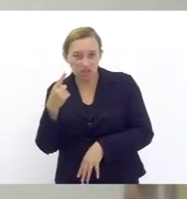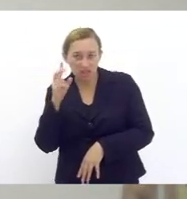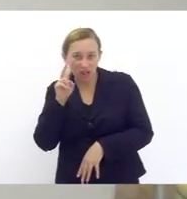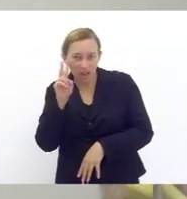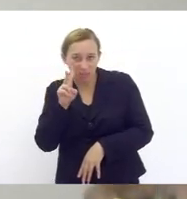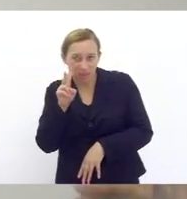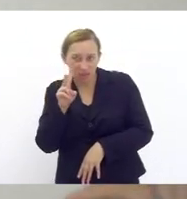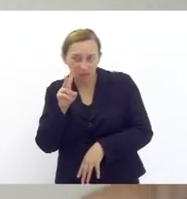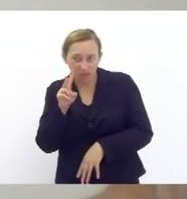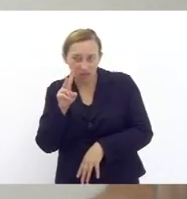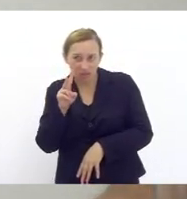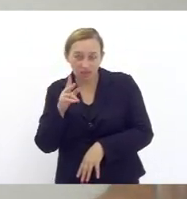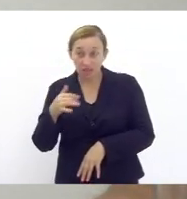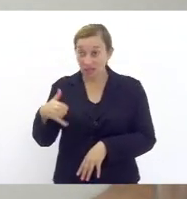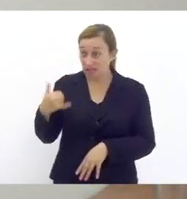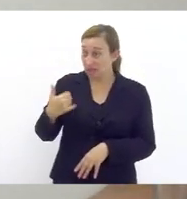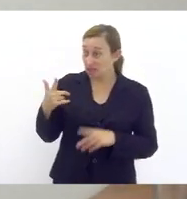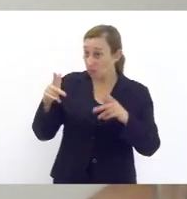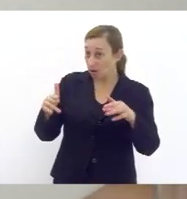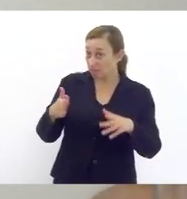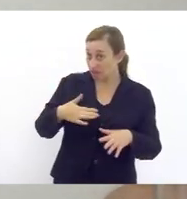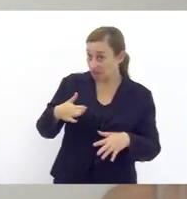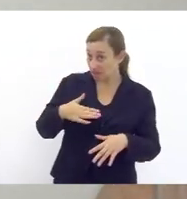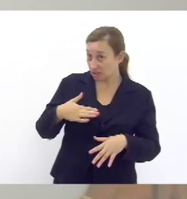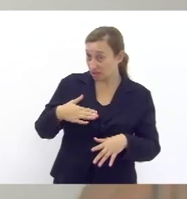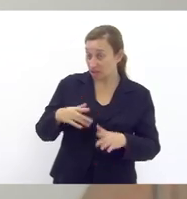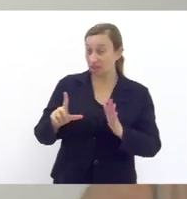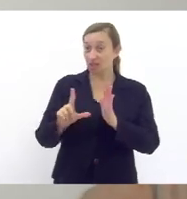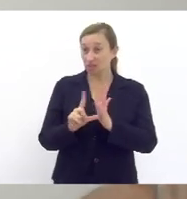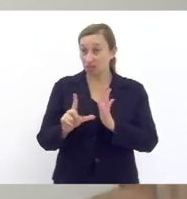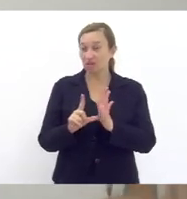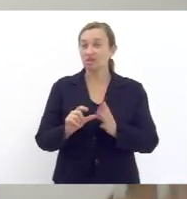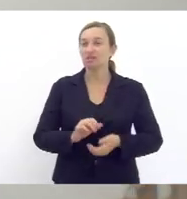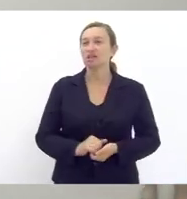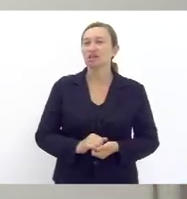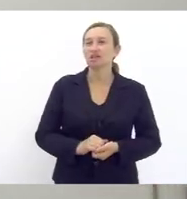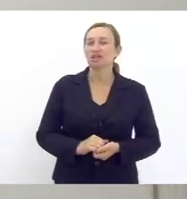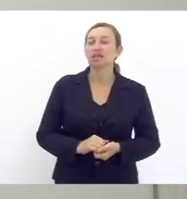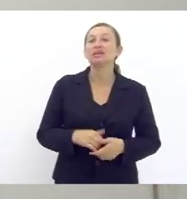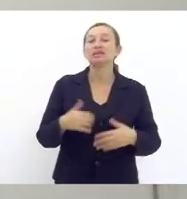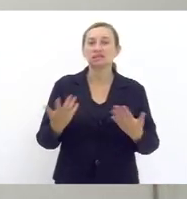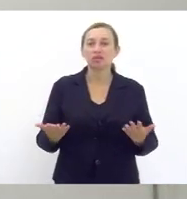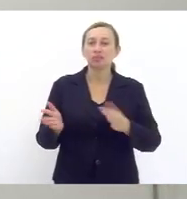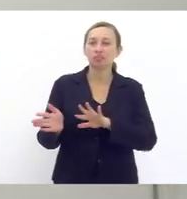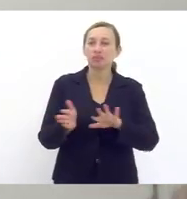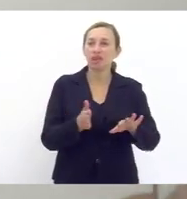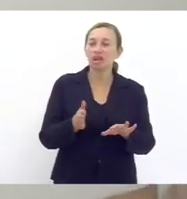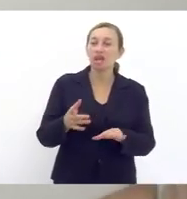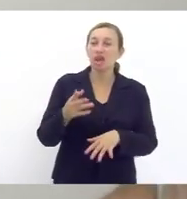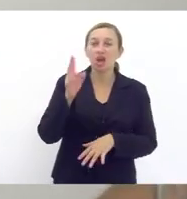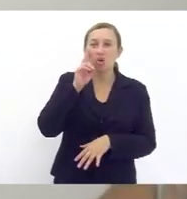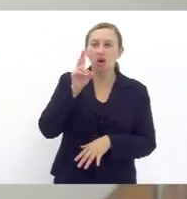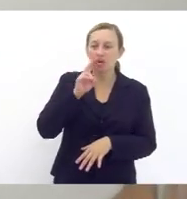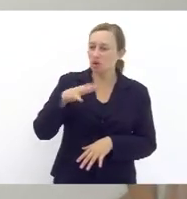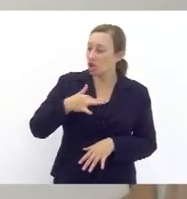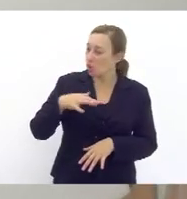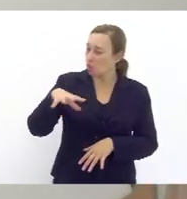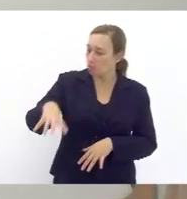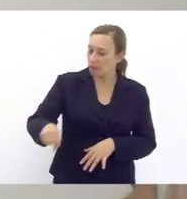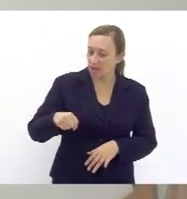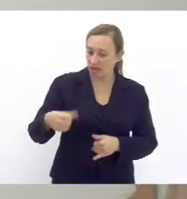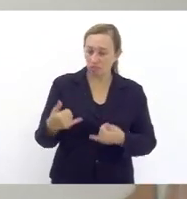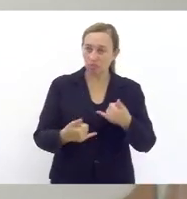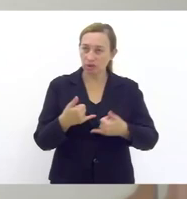tá na minha faixa de idade né Deus abençoe a todos é assim eu lembro que eu peguei um brinquedo era criança